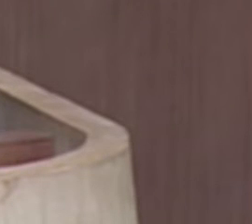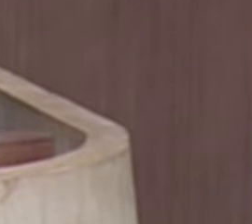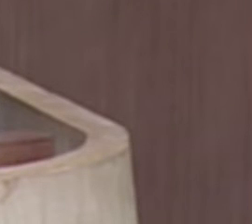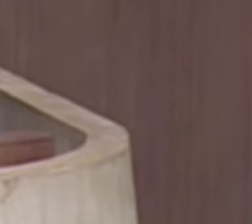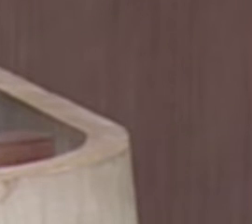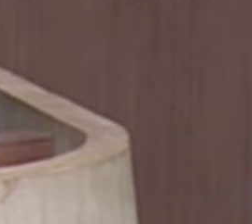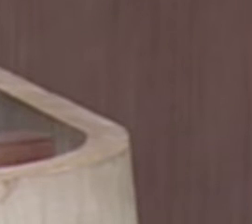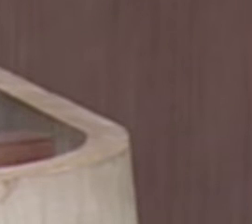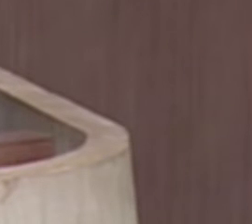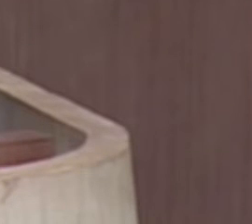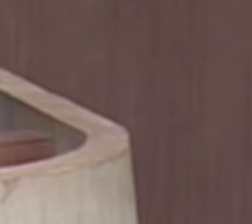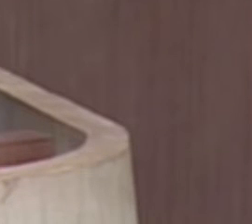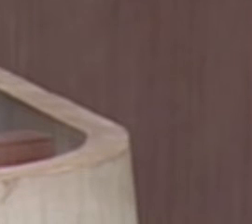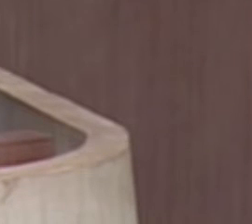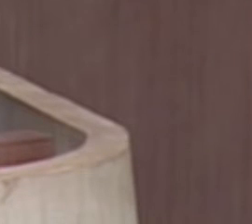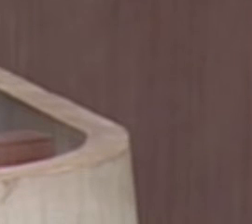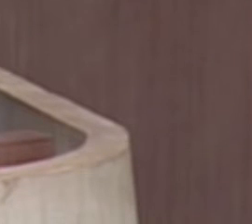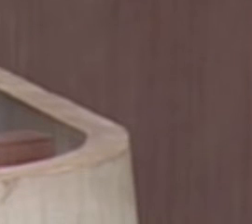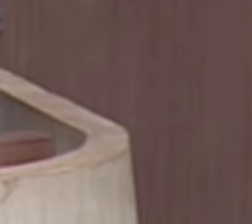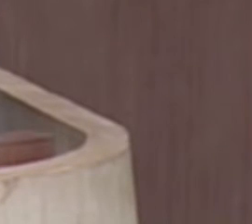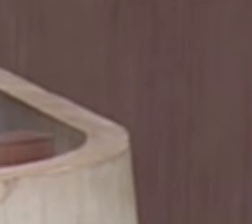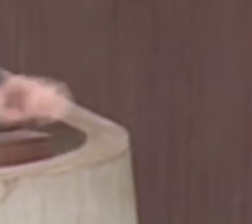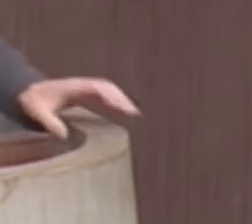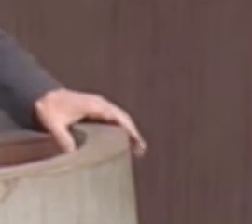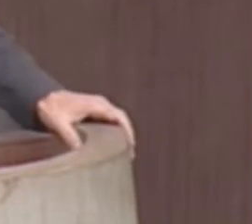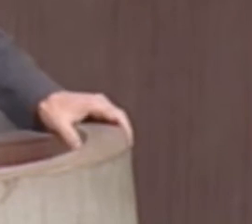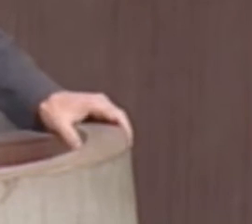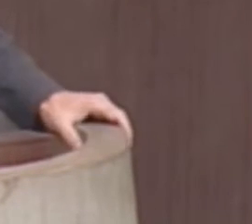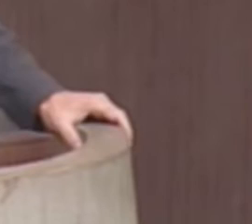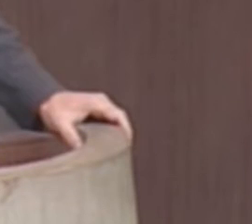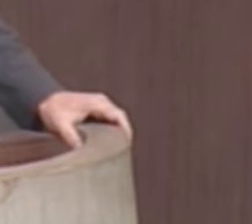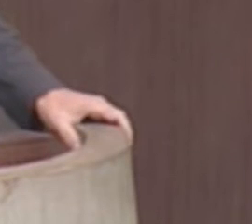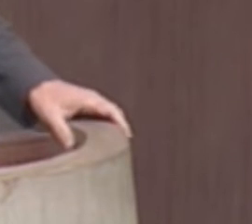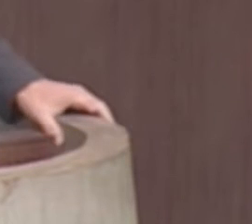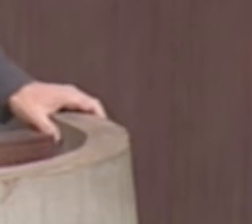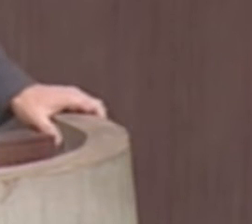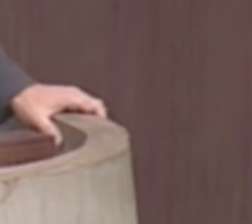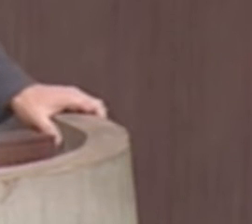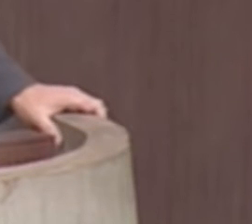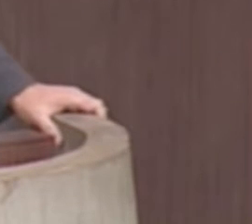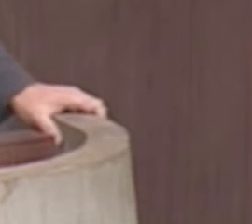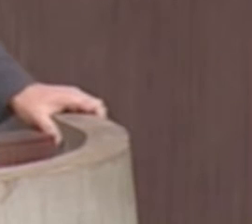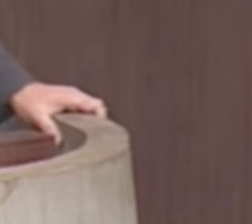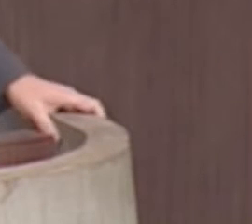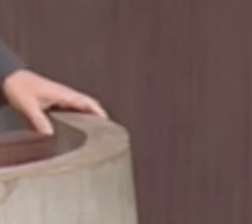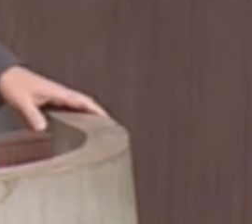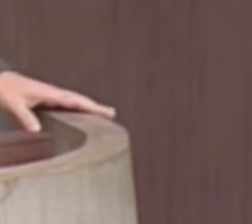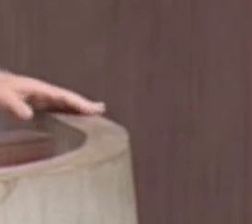decodifica textos escritos. A sétima economia do mundo,